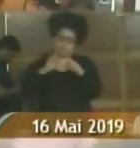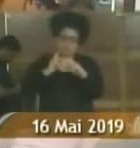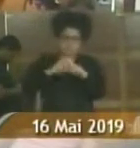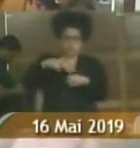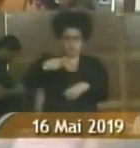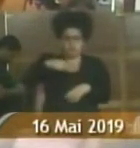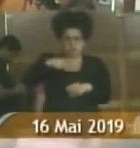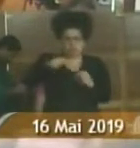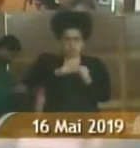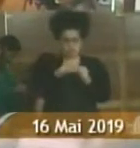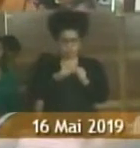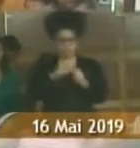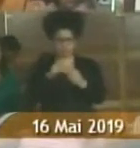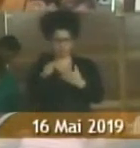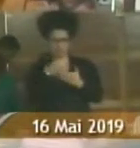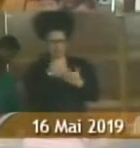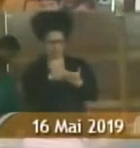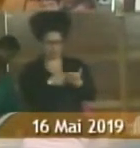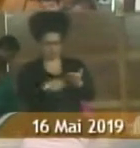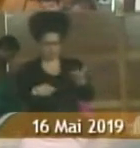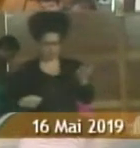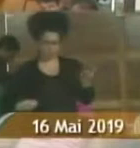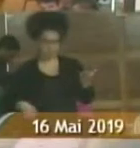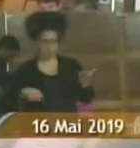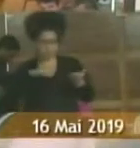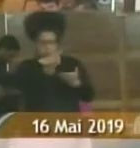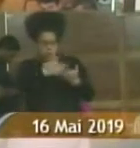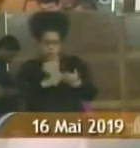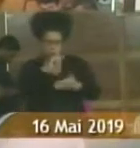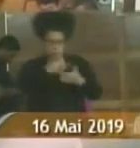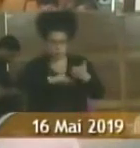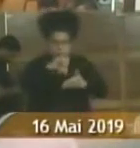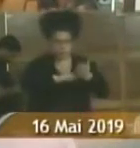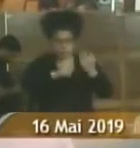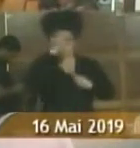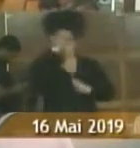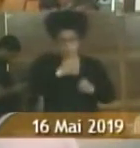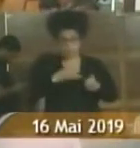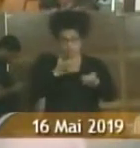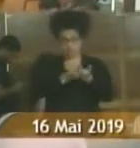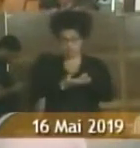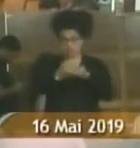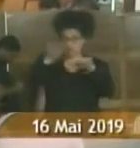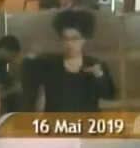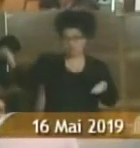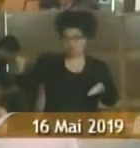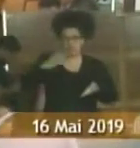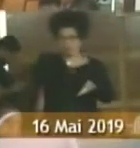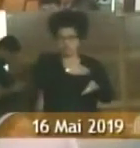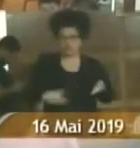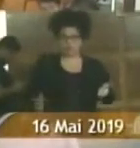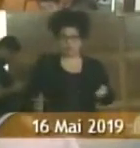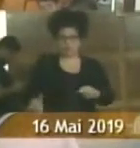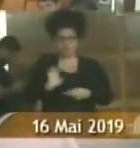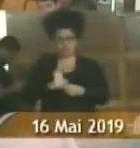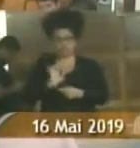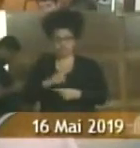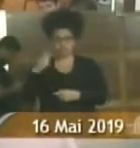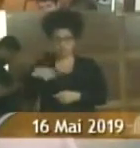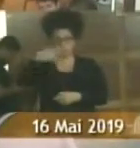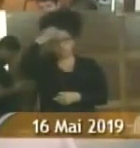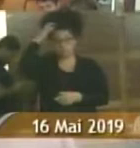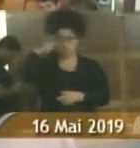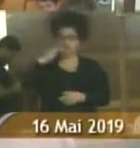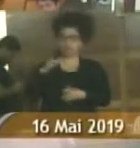fazendo um abaixo-assinado muito forte para encaminhar ao governo do Estado. E o Anderson, que é o presidente do Conselho aqui em Angra, também se